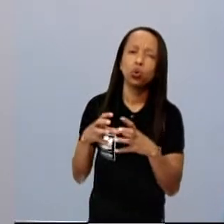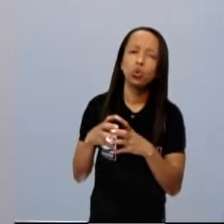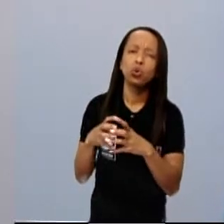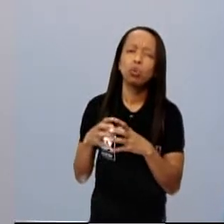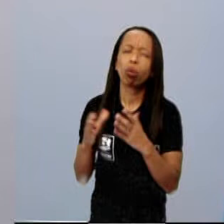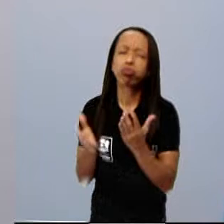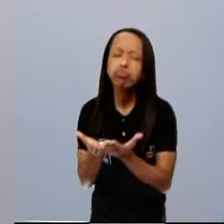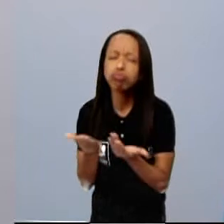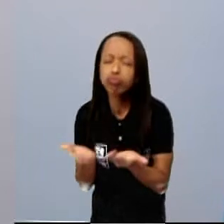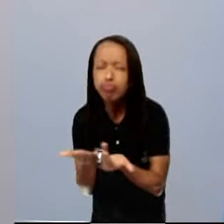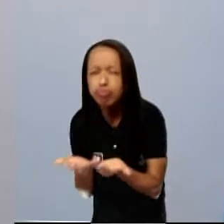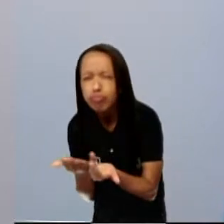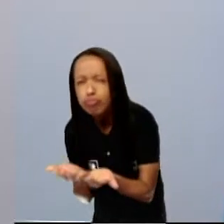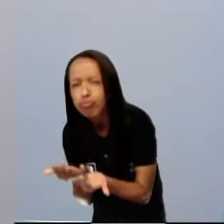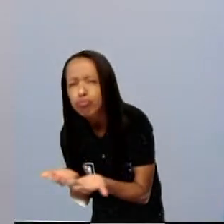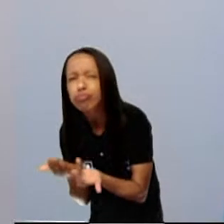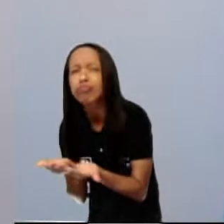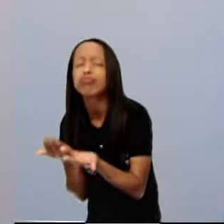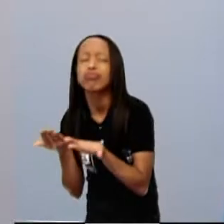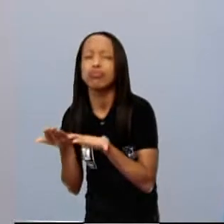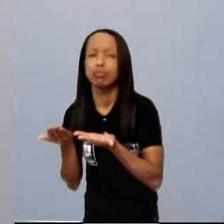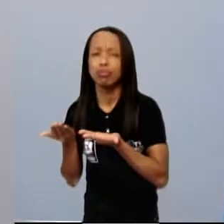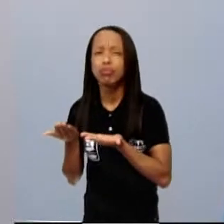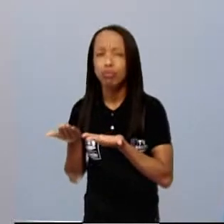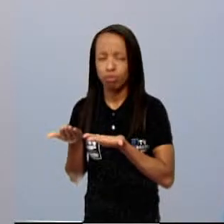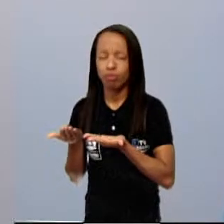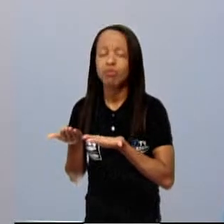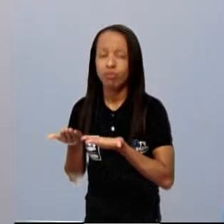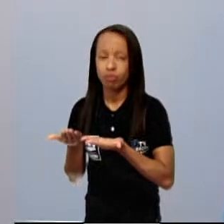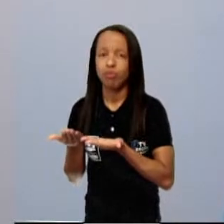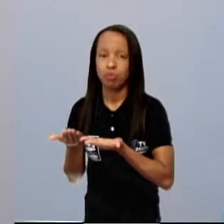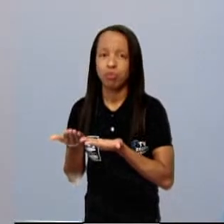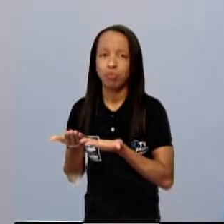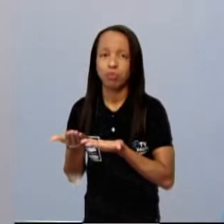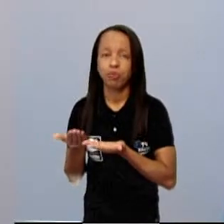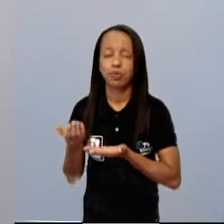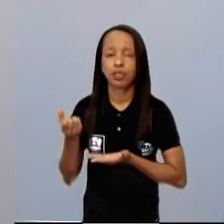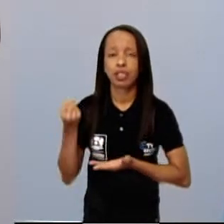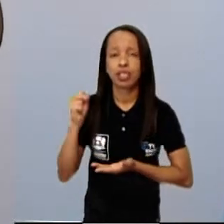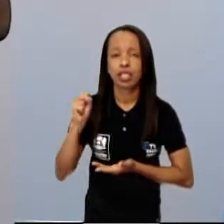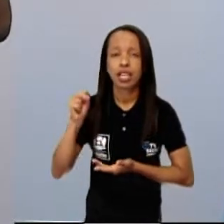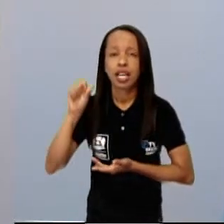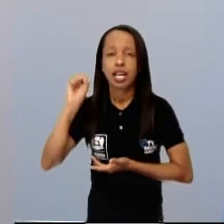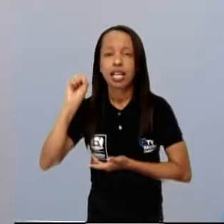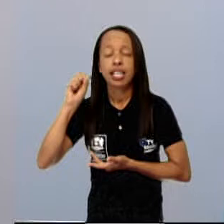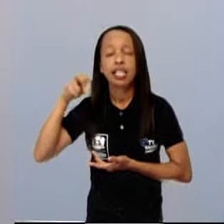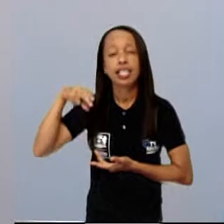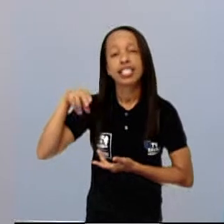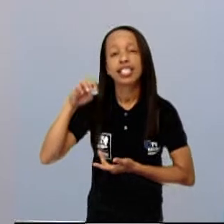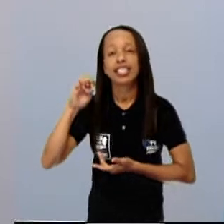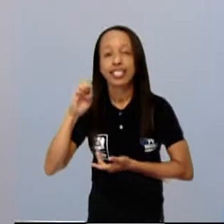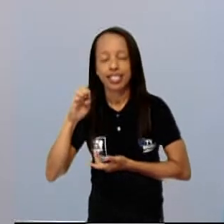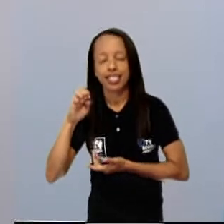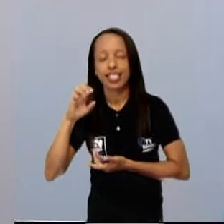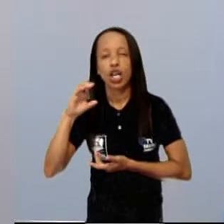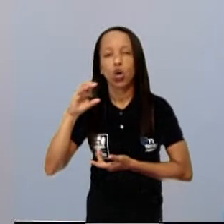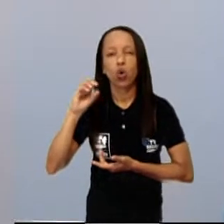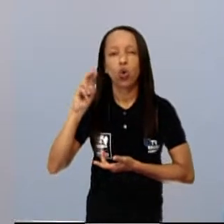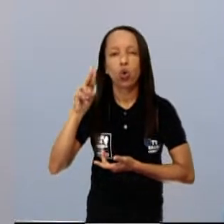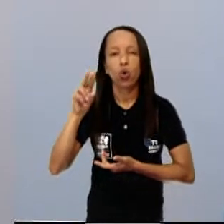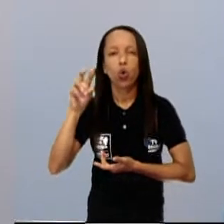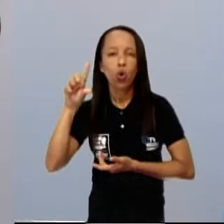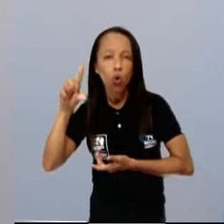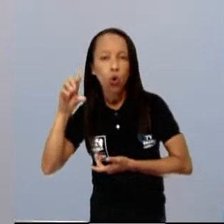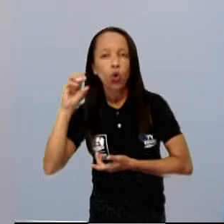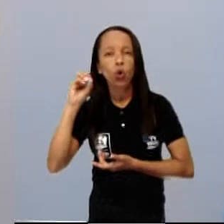pobrezinho, que eram as pessoas das camadas mais populares, que a gente chamava de sans-culotte, tá certo? Essa é a resposta do nosso desafio da aula